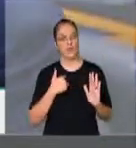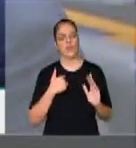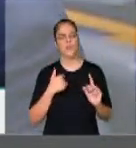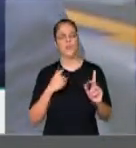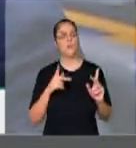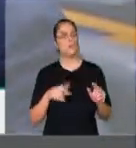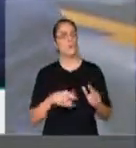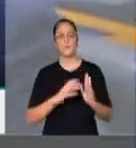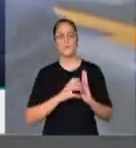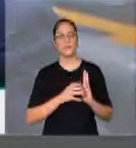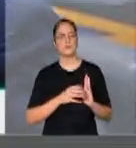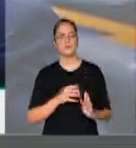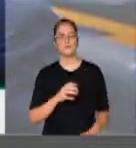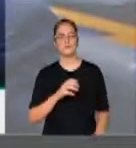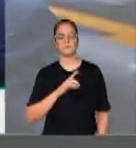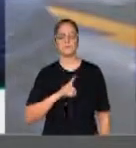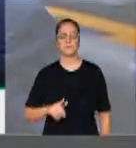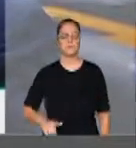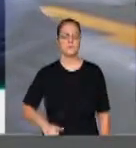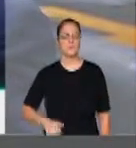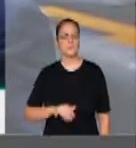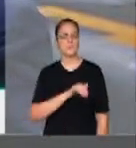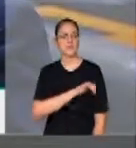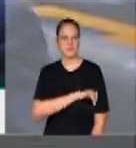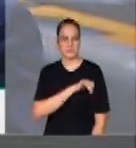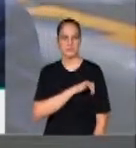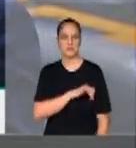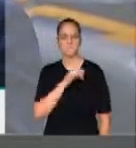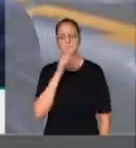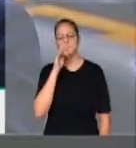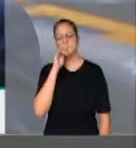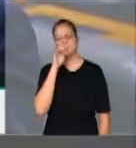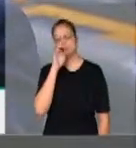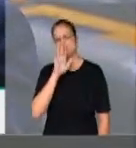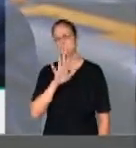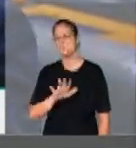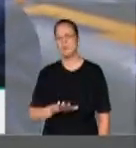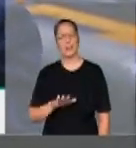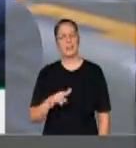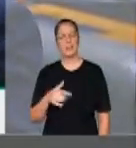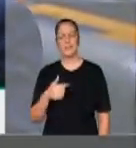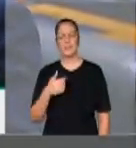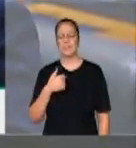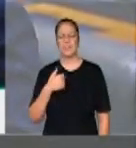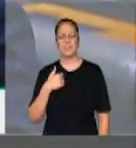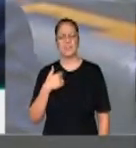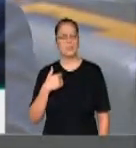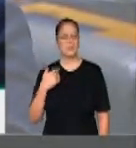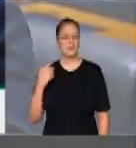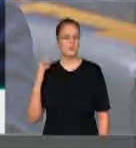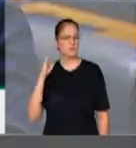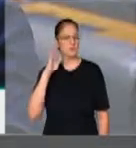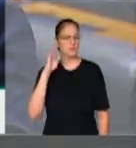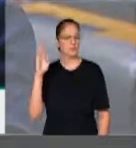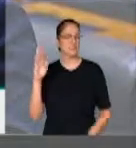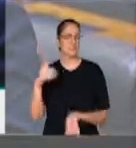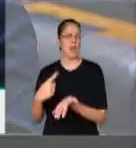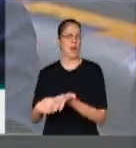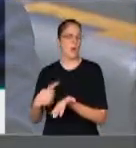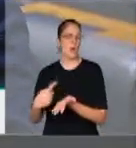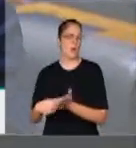Witzel. Mas eu tenho um acordo e uma aliança com o povo do meu